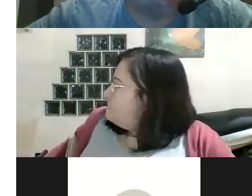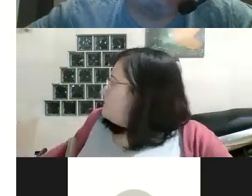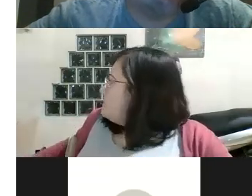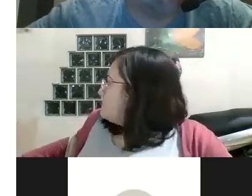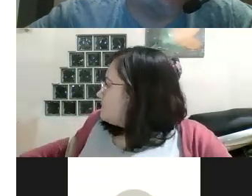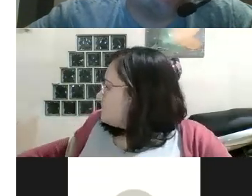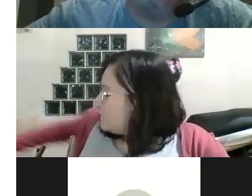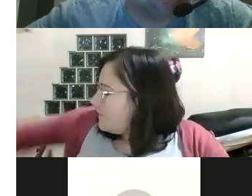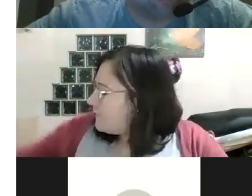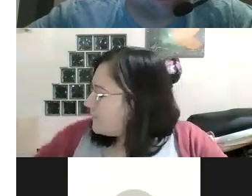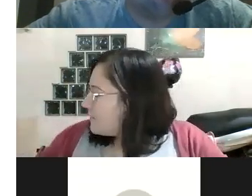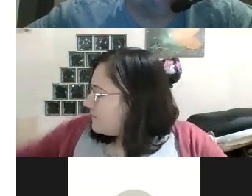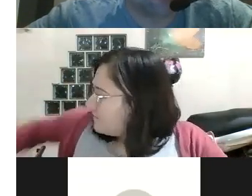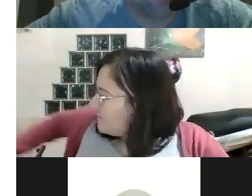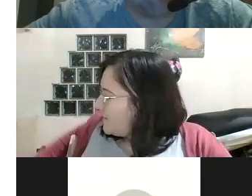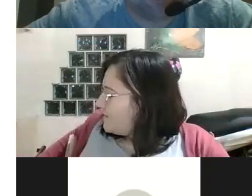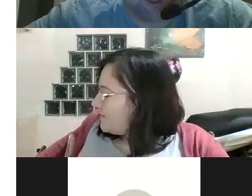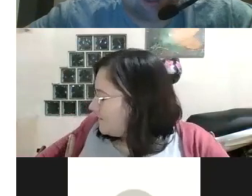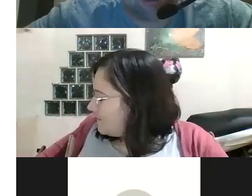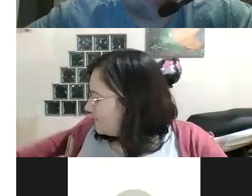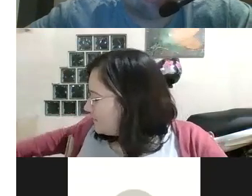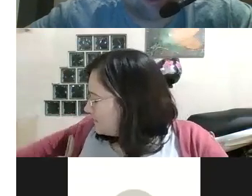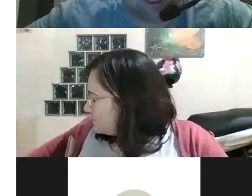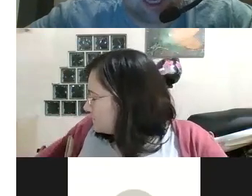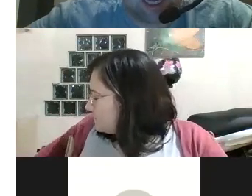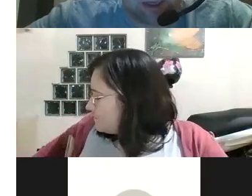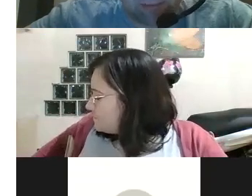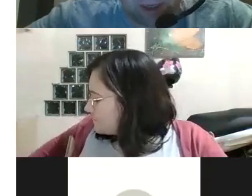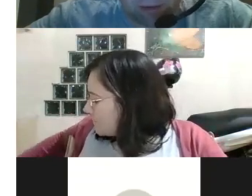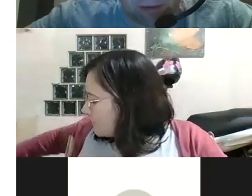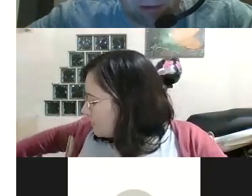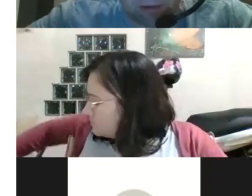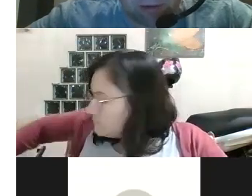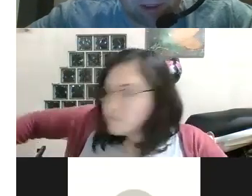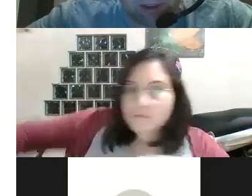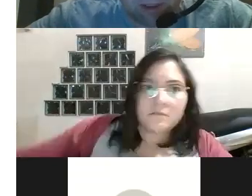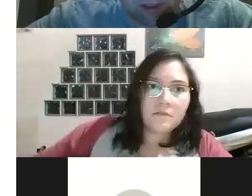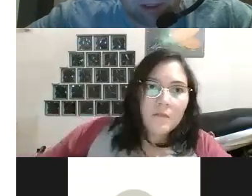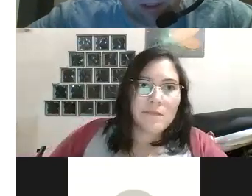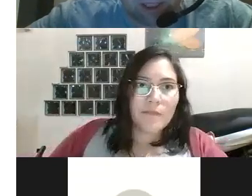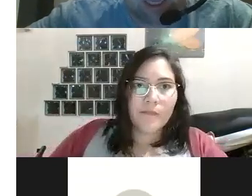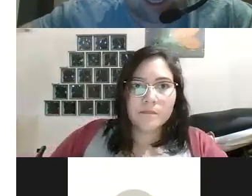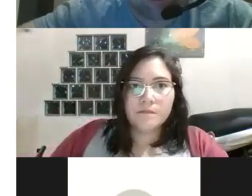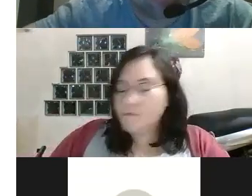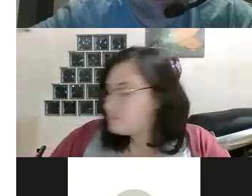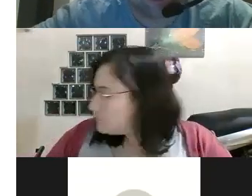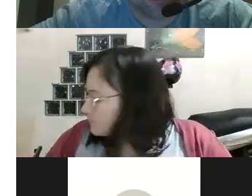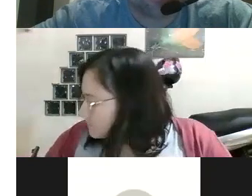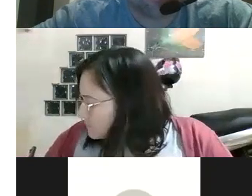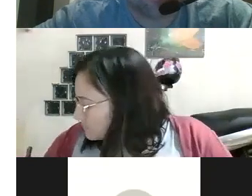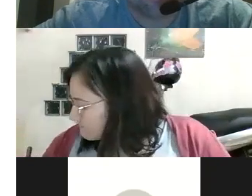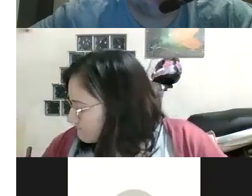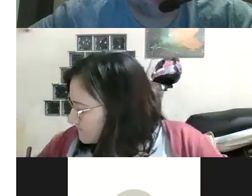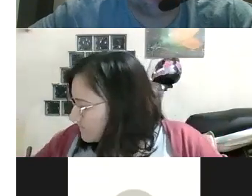cidade, urbano. Tá? Aonde entra a hidrologia? Aqui no meio. O que é